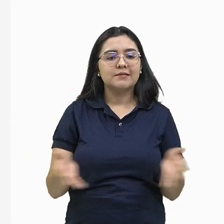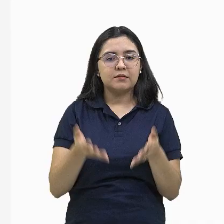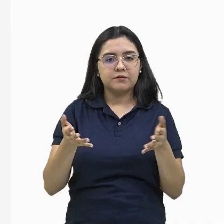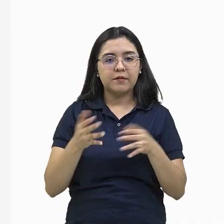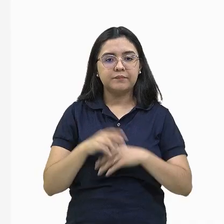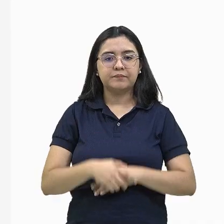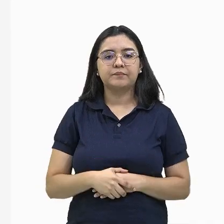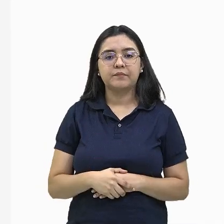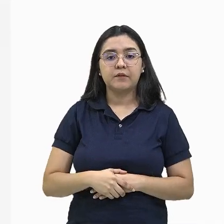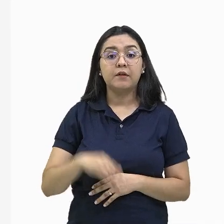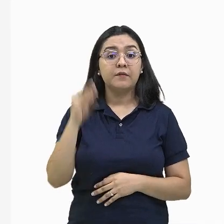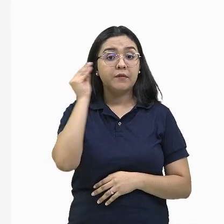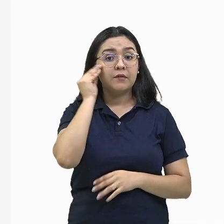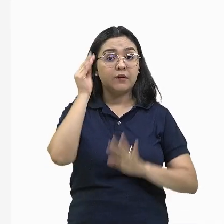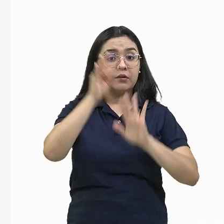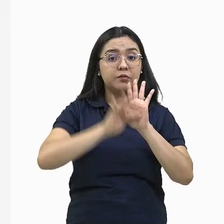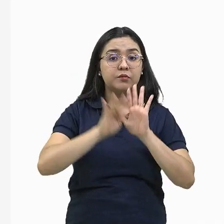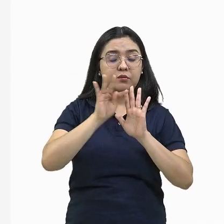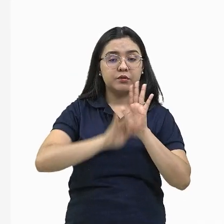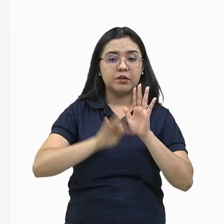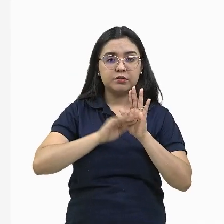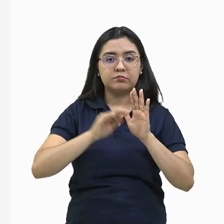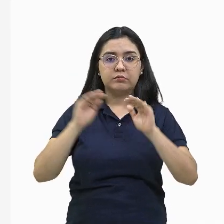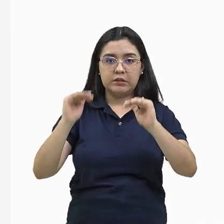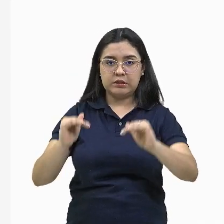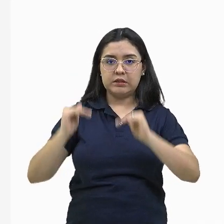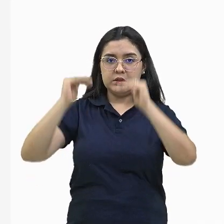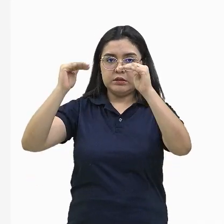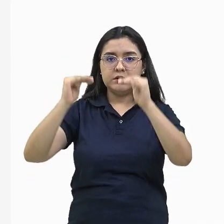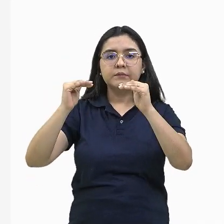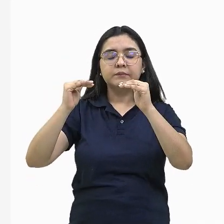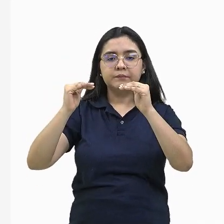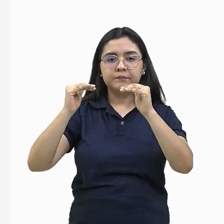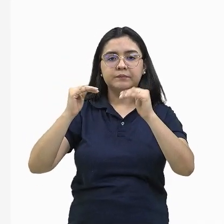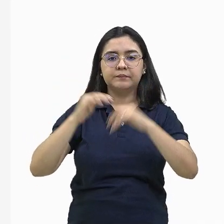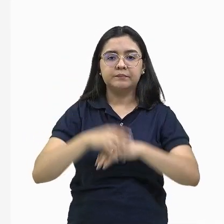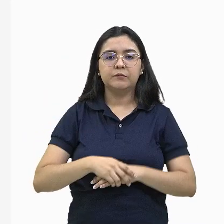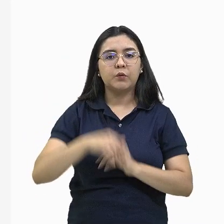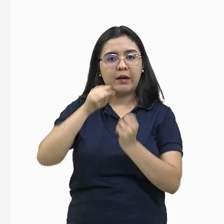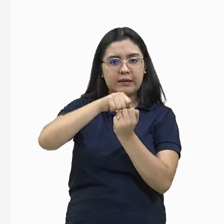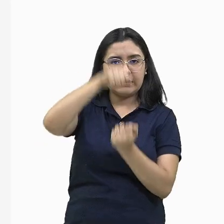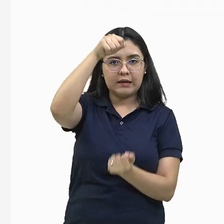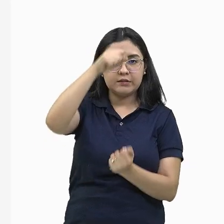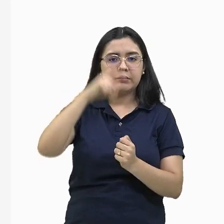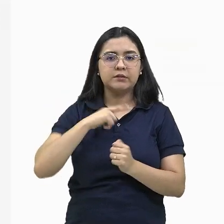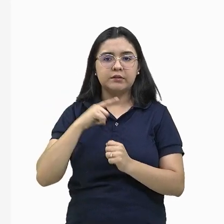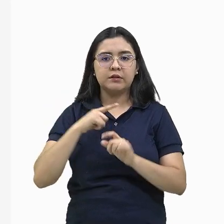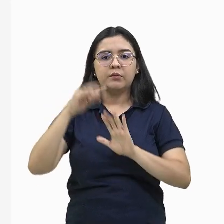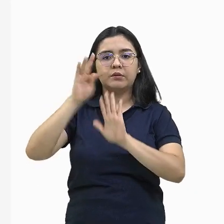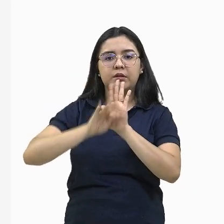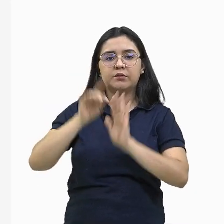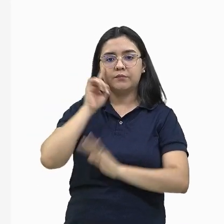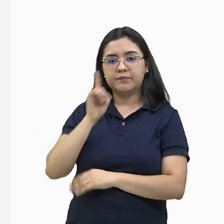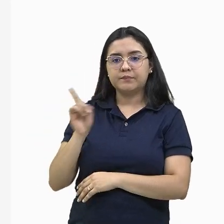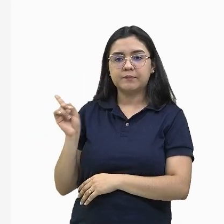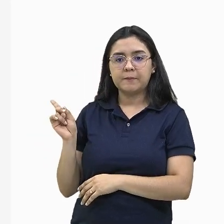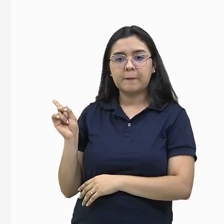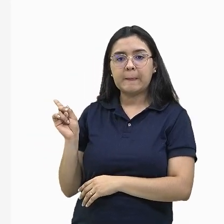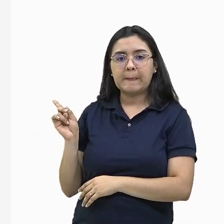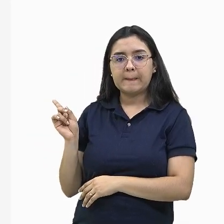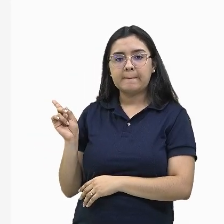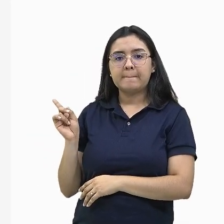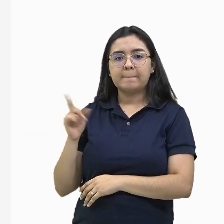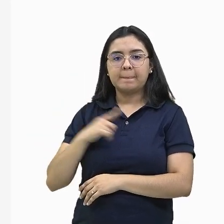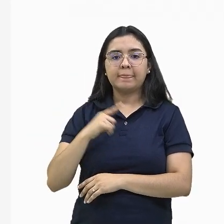ideia. Observe que no nosso texto, na parte dos cantos aqui, nós temos esses textos, como esse daqui. Observe que nós temos